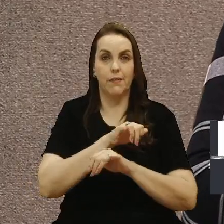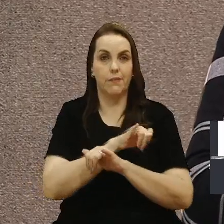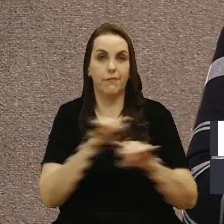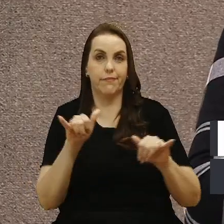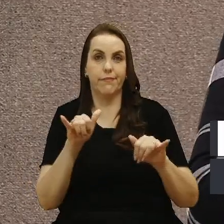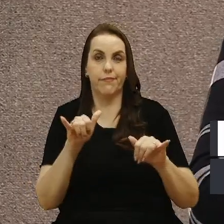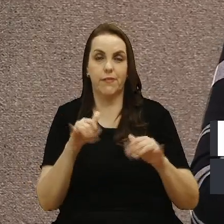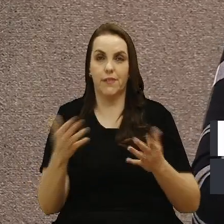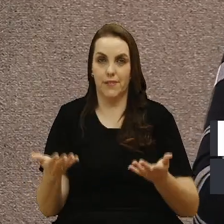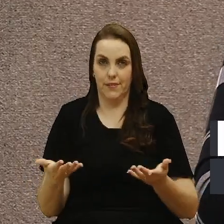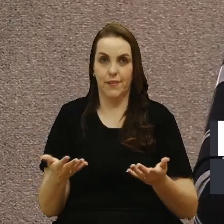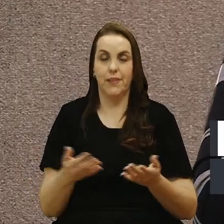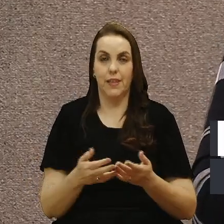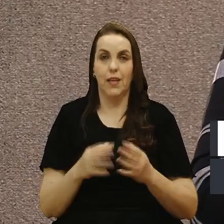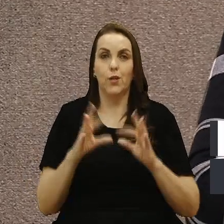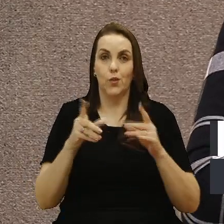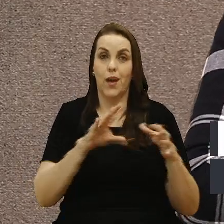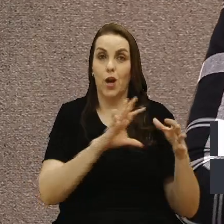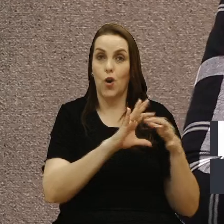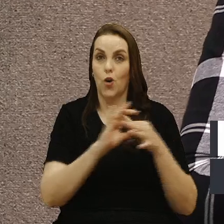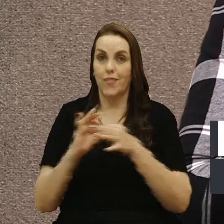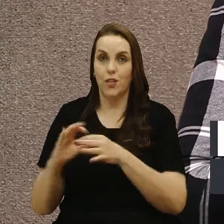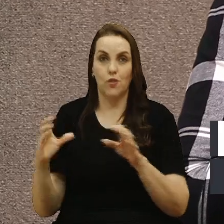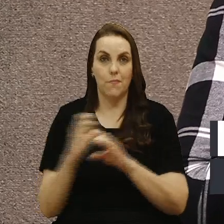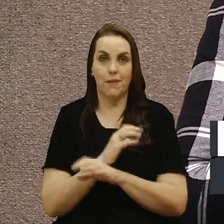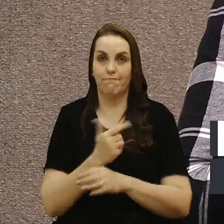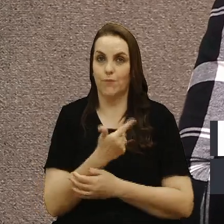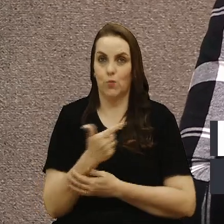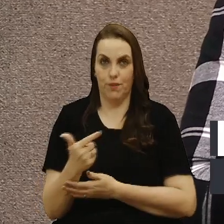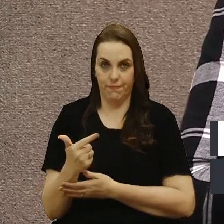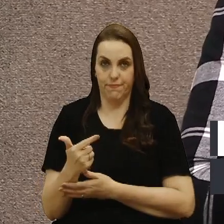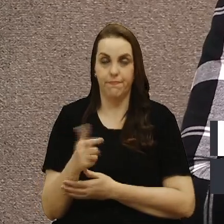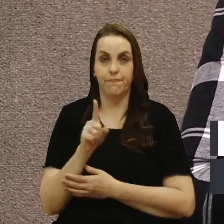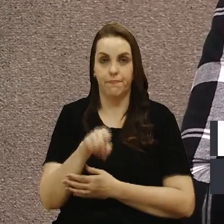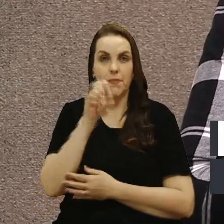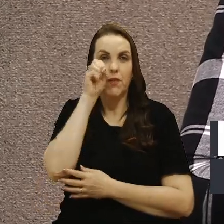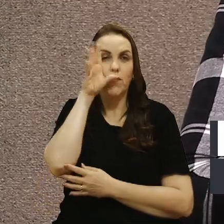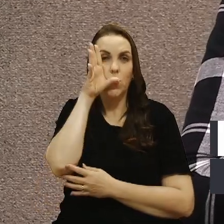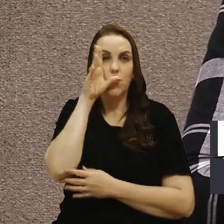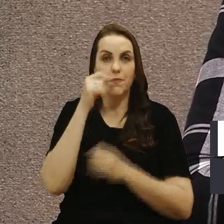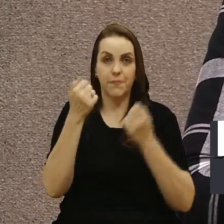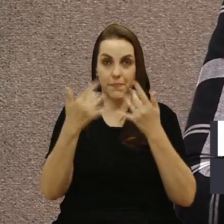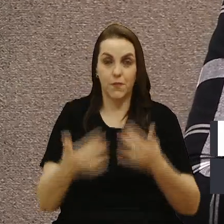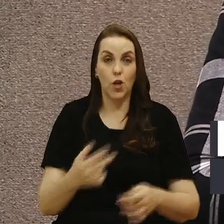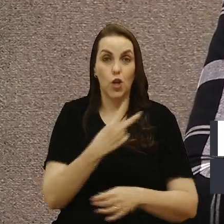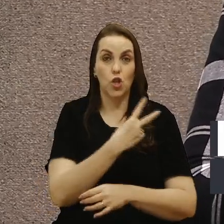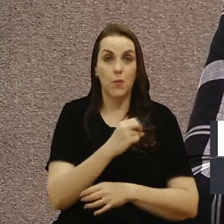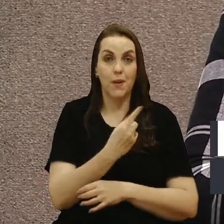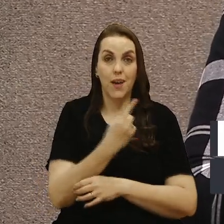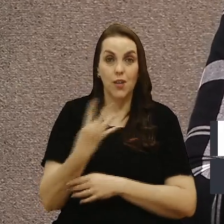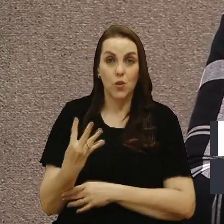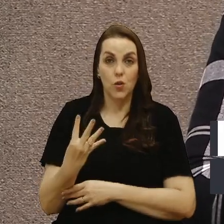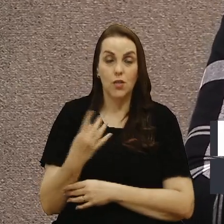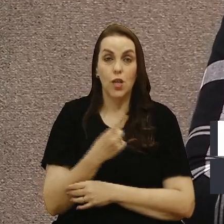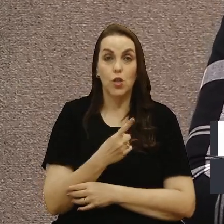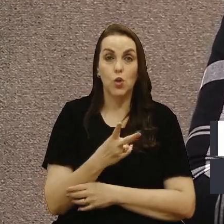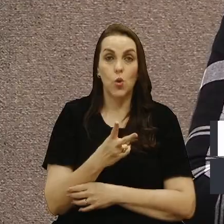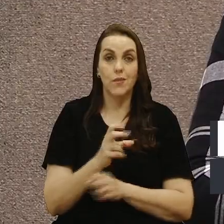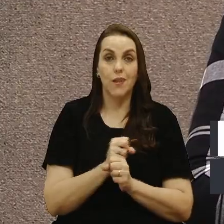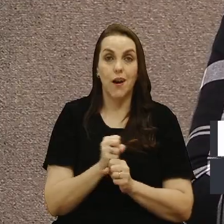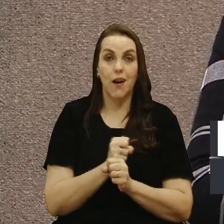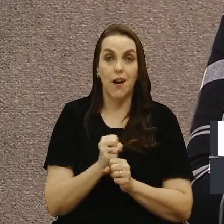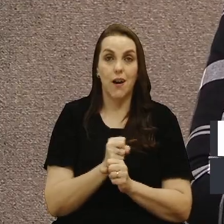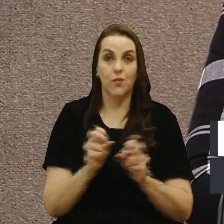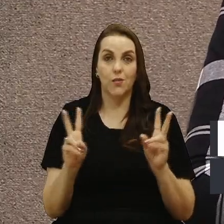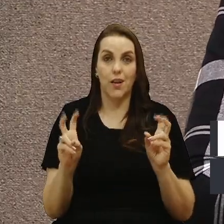linha de apoio e não todo um contexto. O senhor falava, vereador Fiuza, de 2014, então nós estamos falando de pelo menos 12 anos em que o assunto já vem